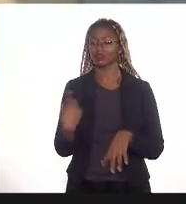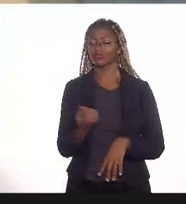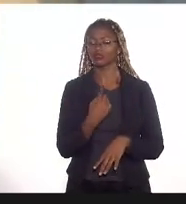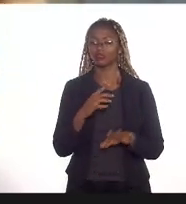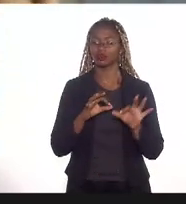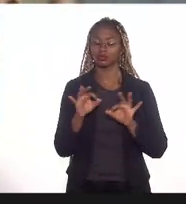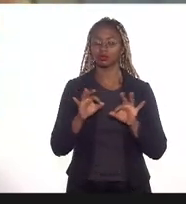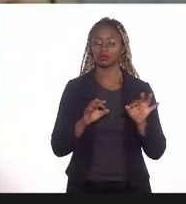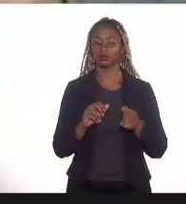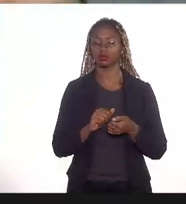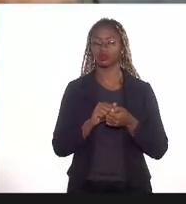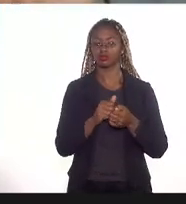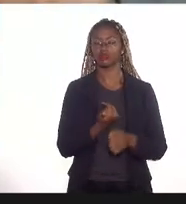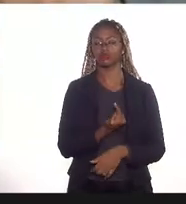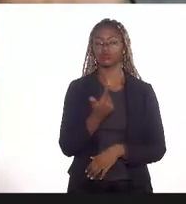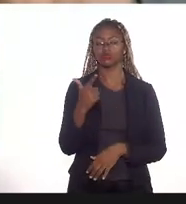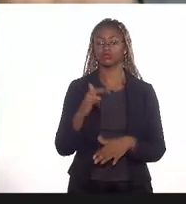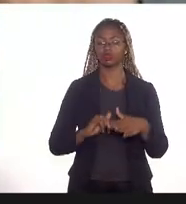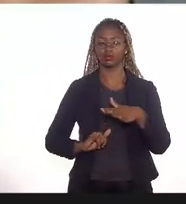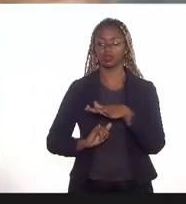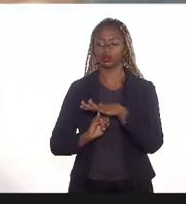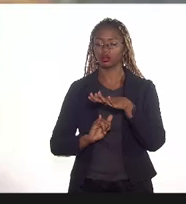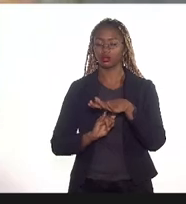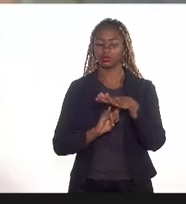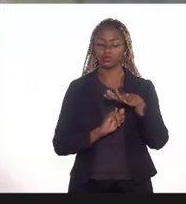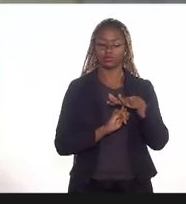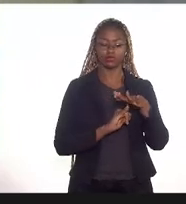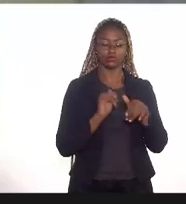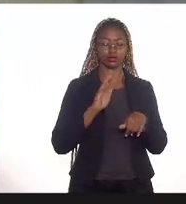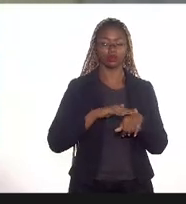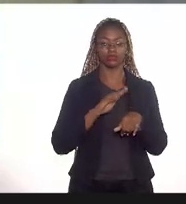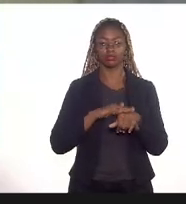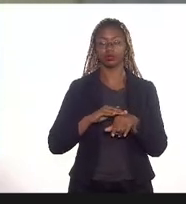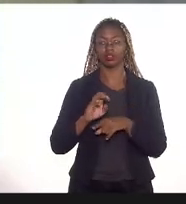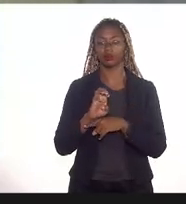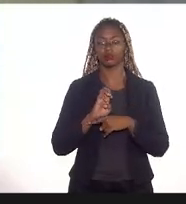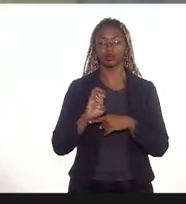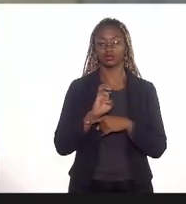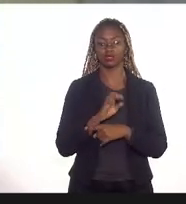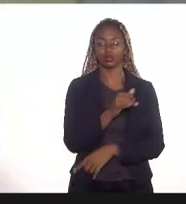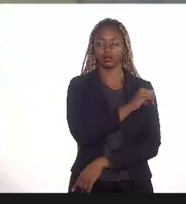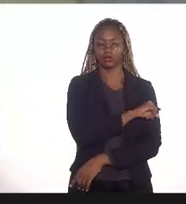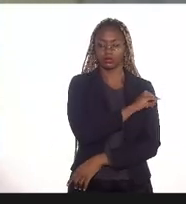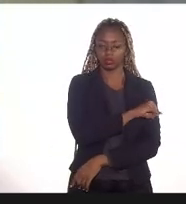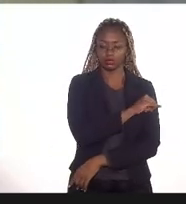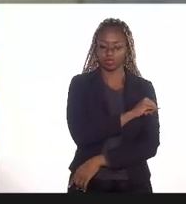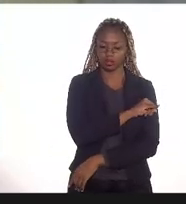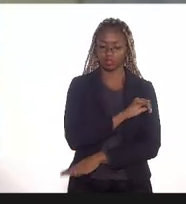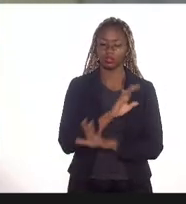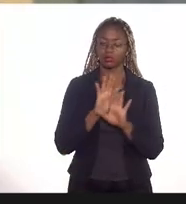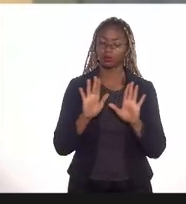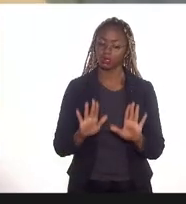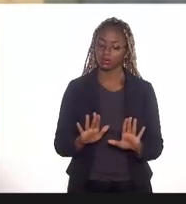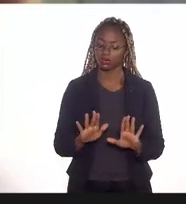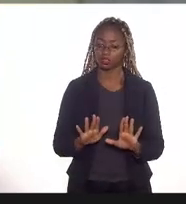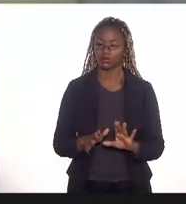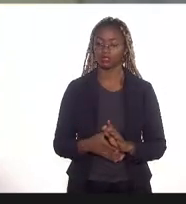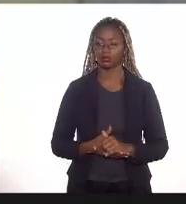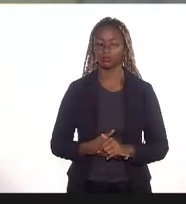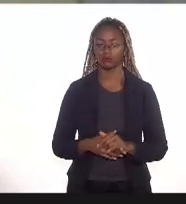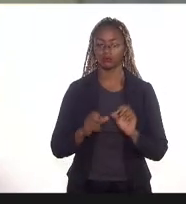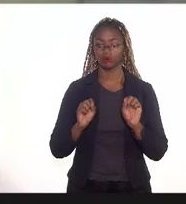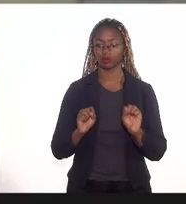outras instituições do próprio Estado do Rio de Janeiro. Mas, só pode